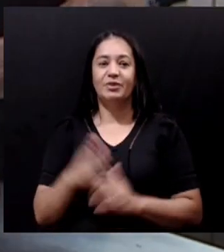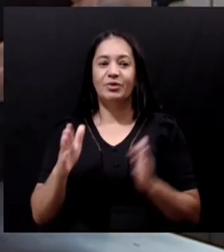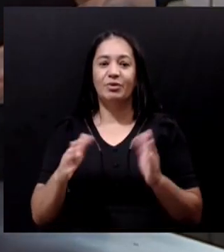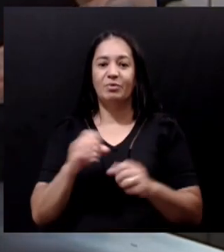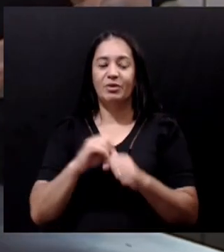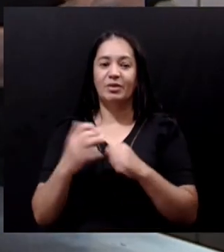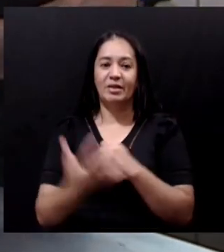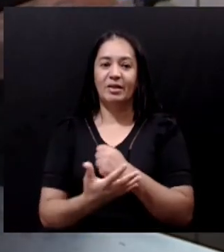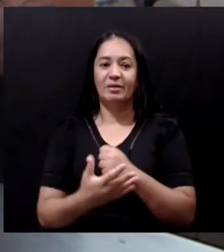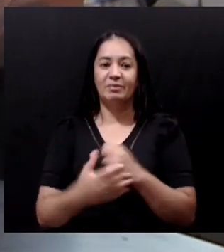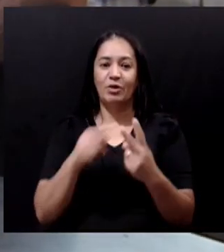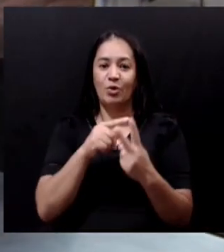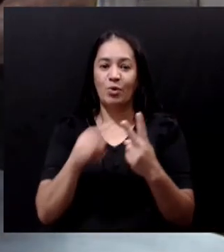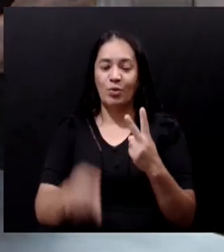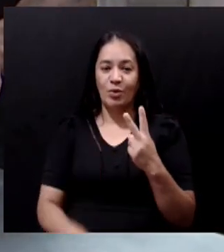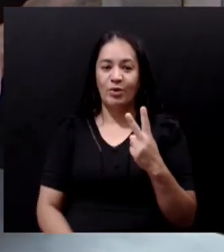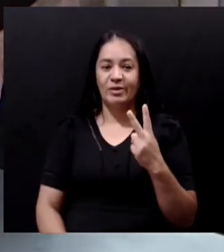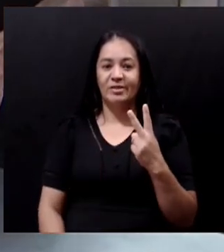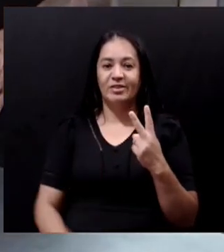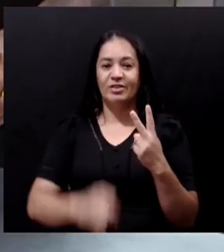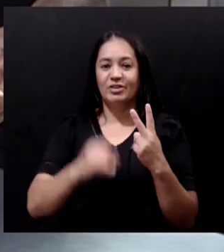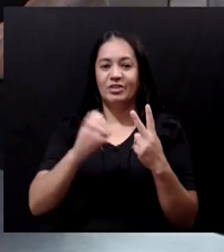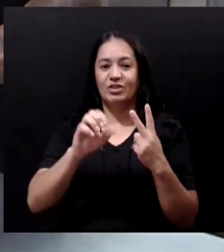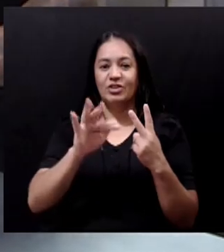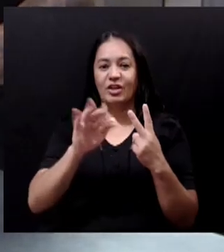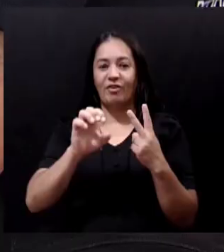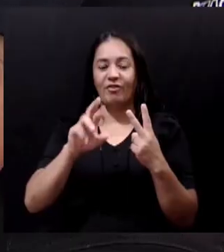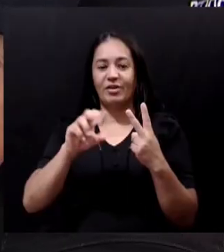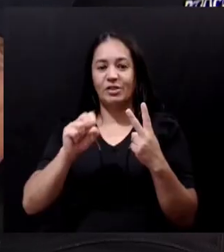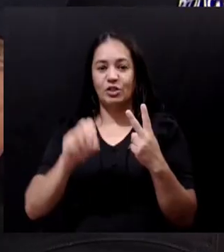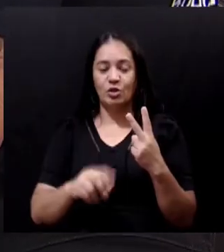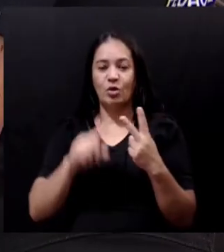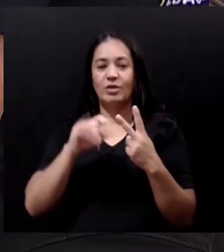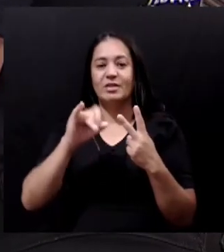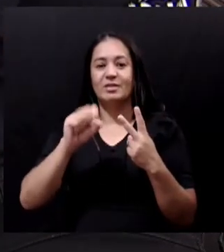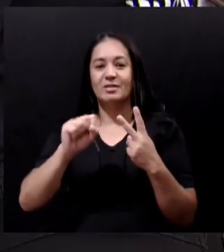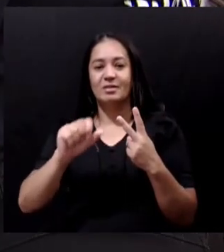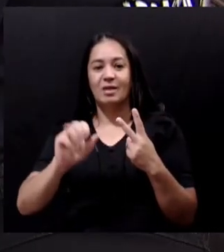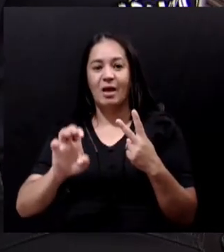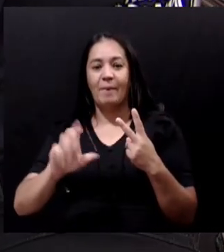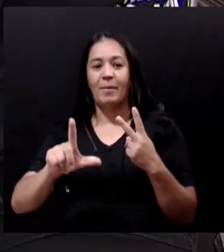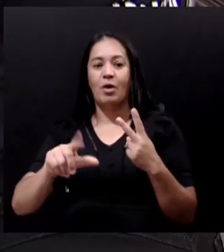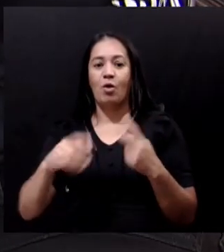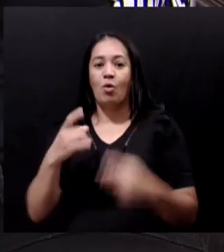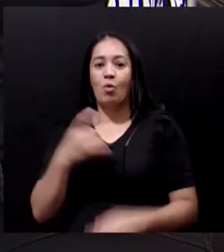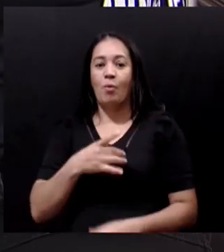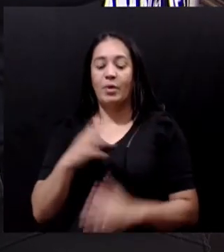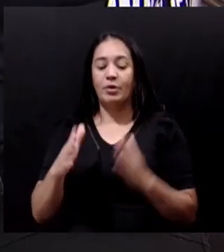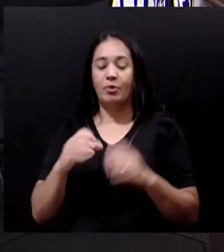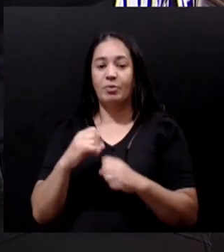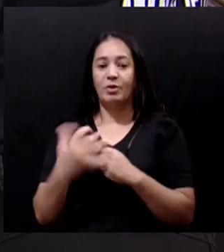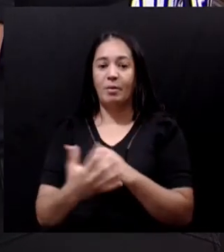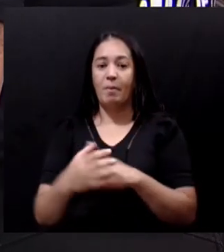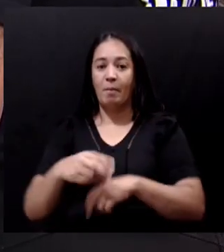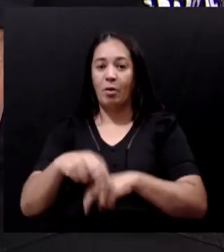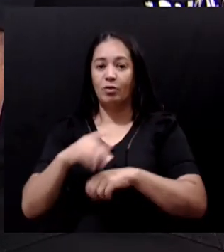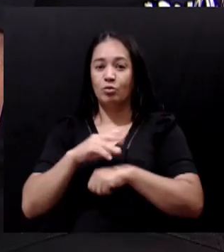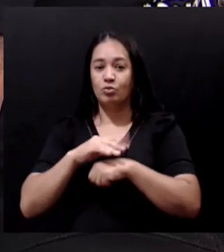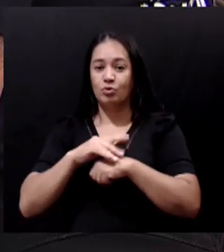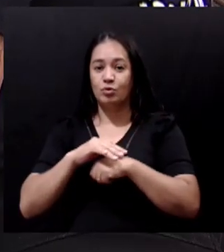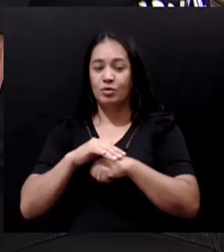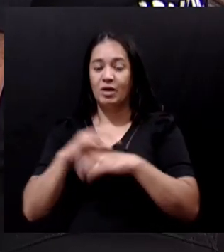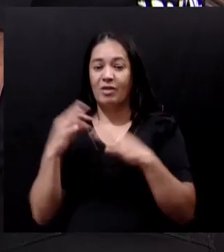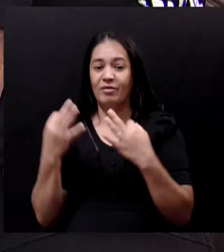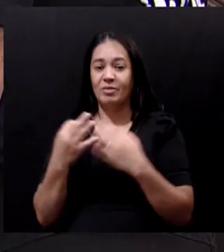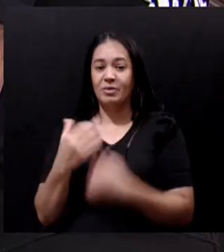Isabel tiveram, como tantos milhões de brasileiros, o medo, além da doença, da família passar fome